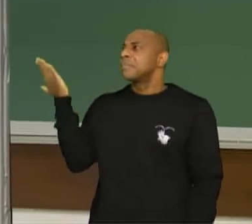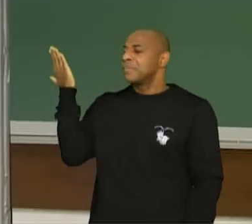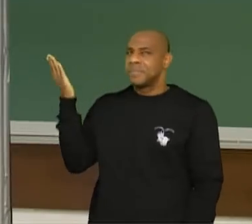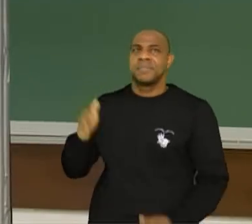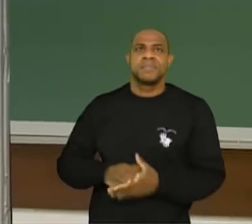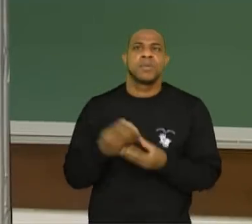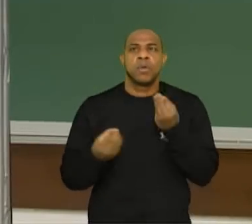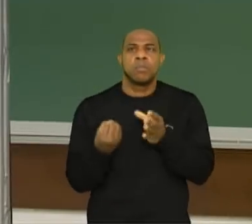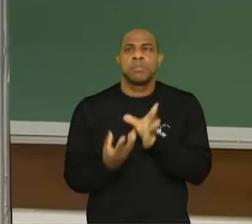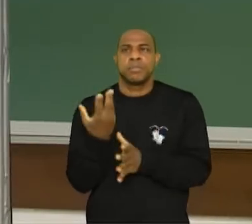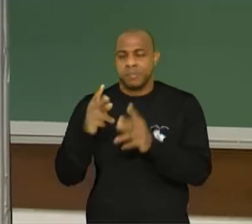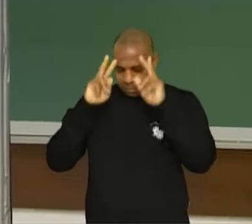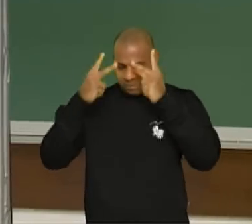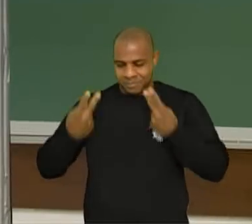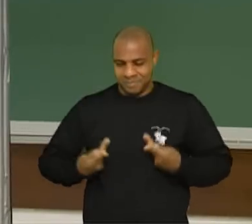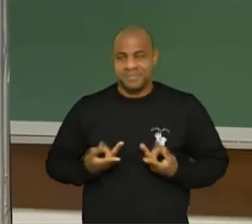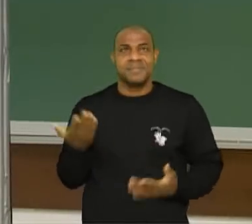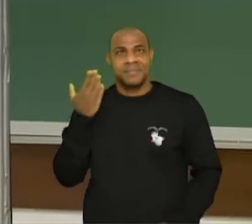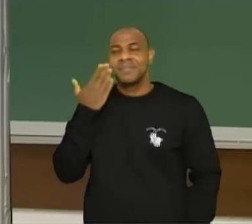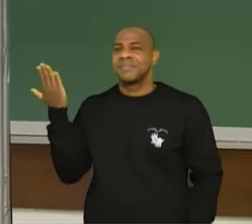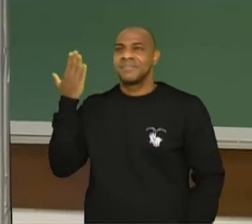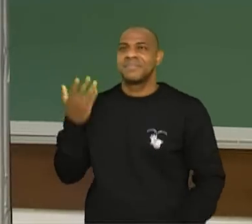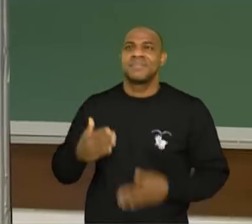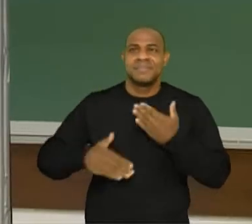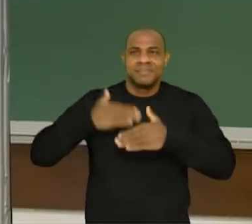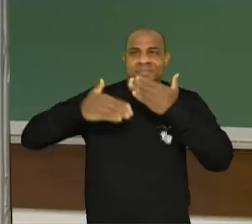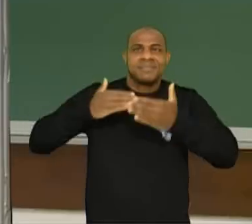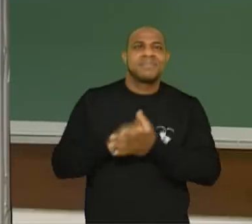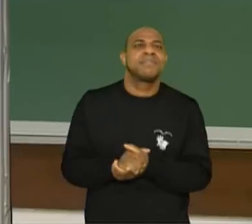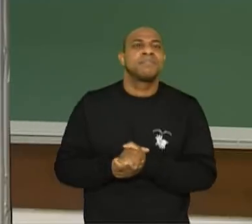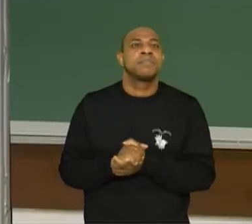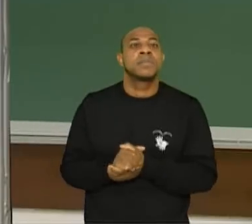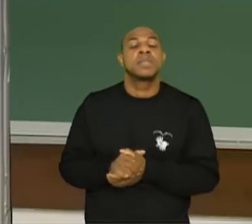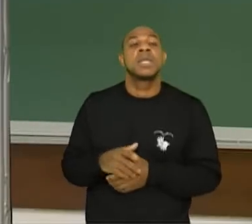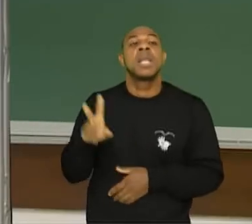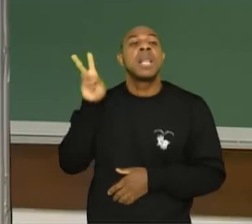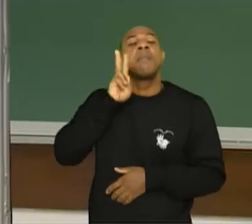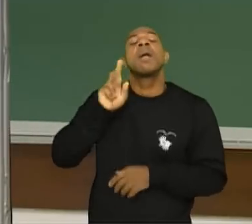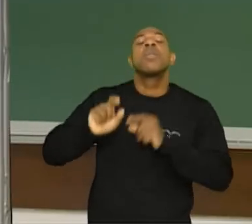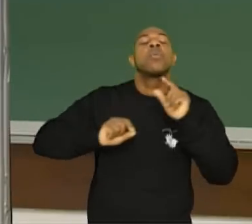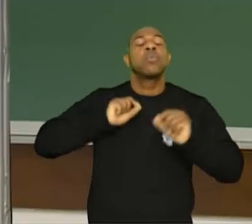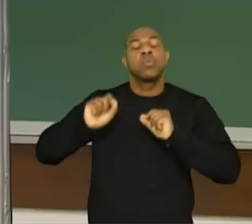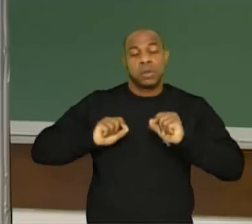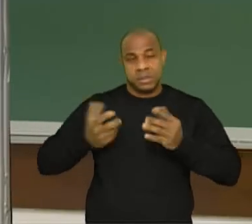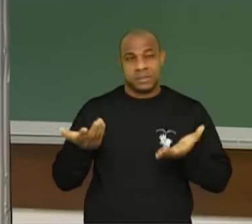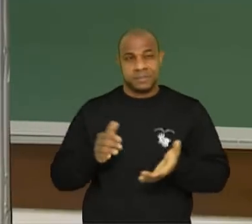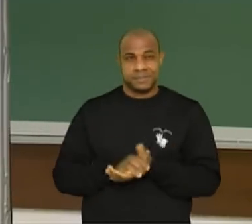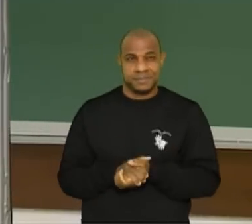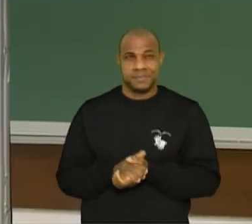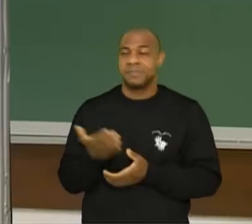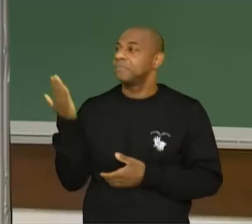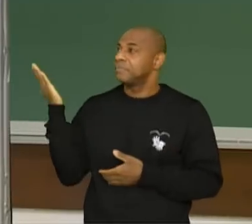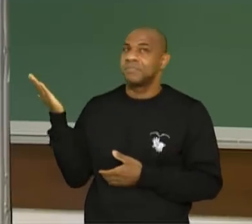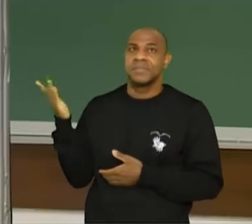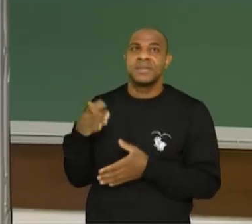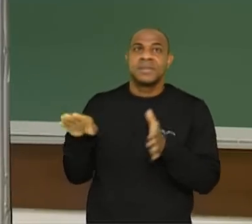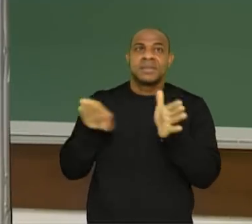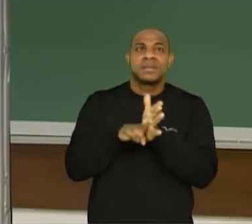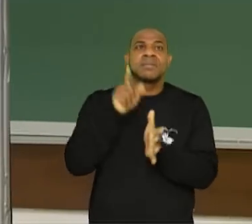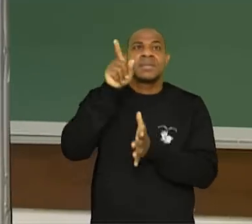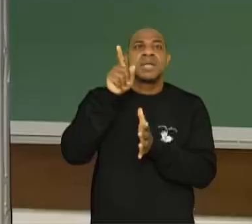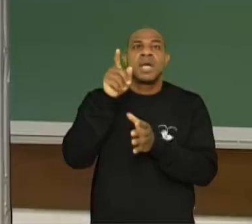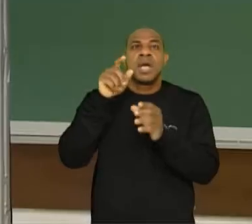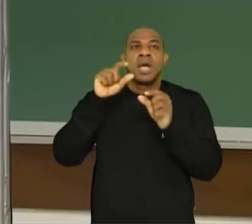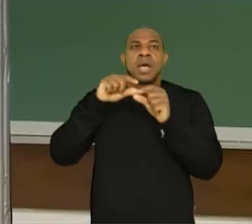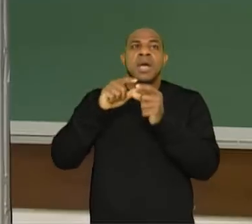bem. Só lembrando que algumas situações, né, a gente, né, frisando bem lá que quando você chega aqui a nível de